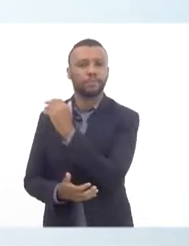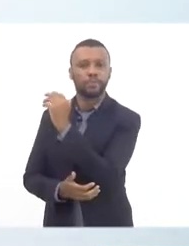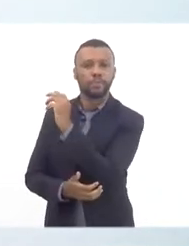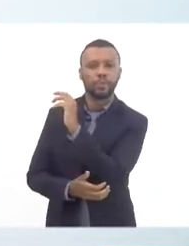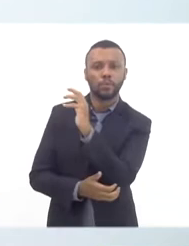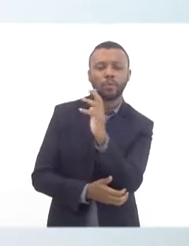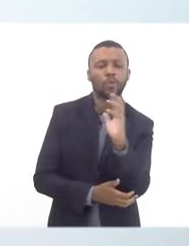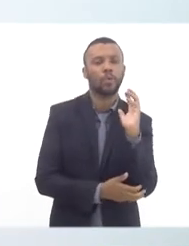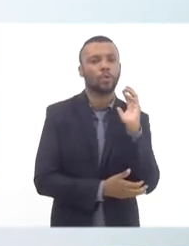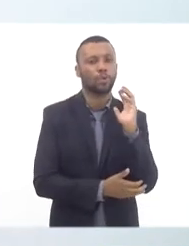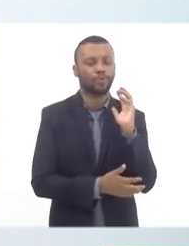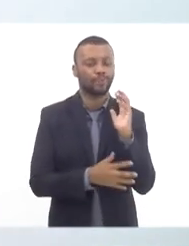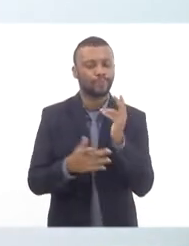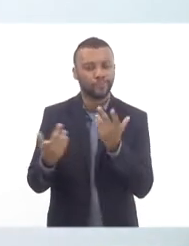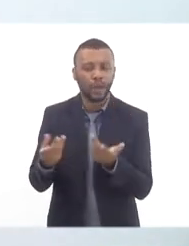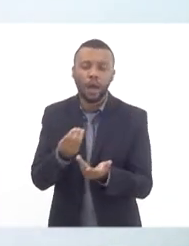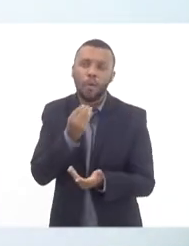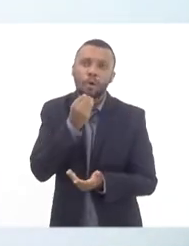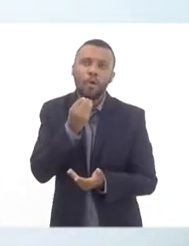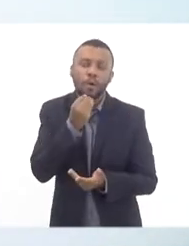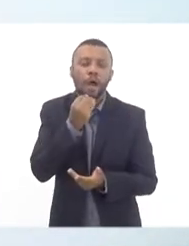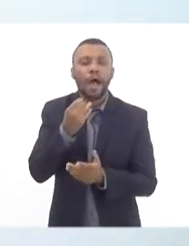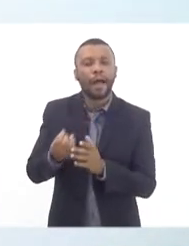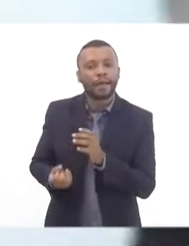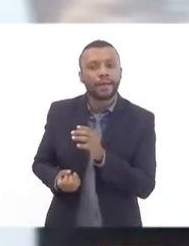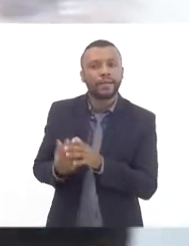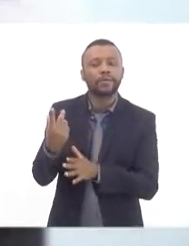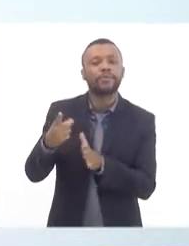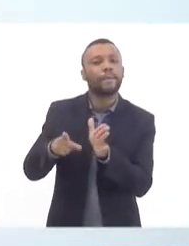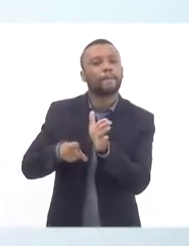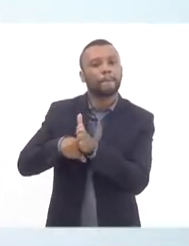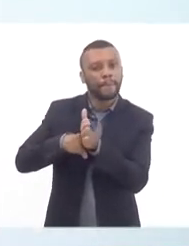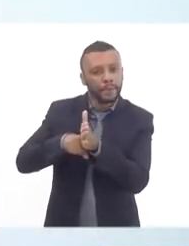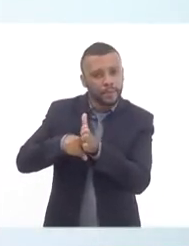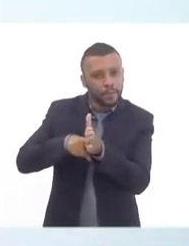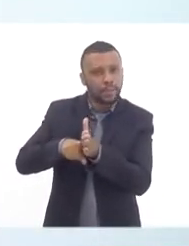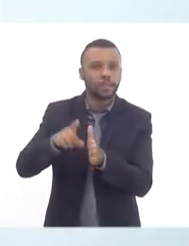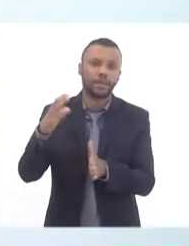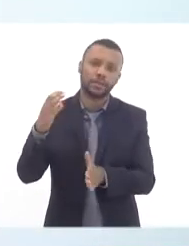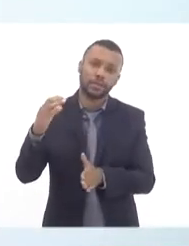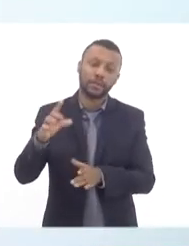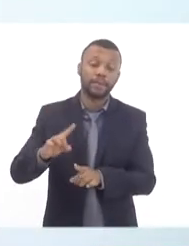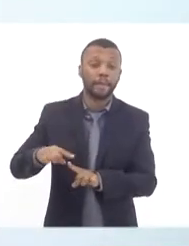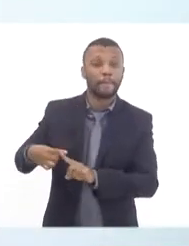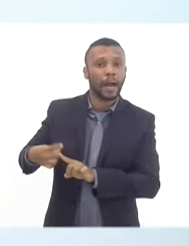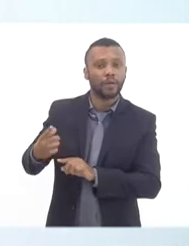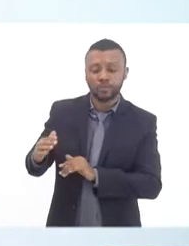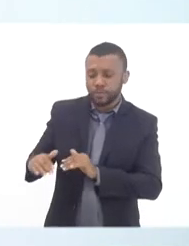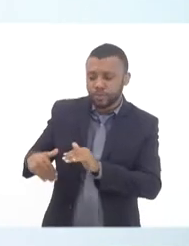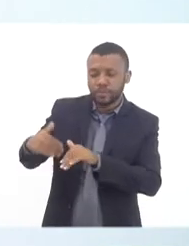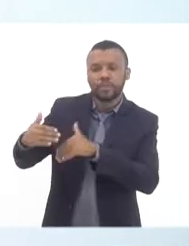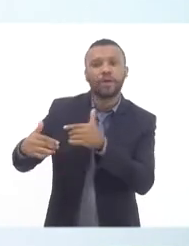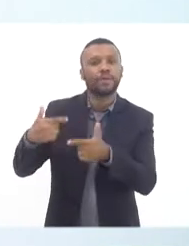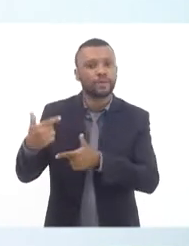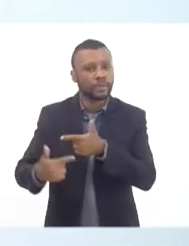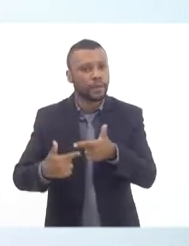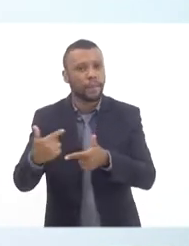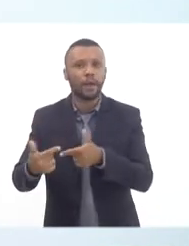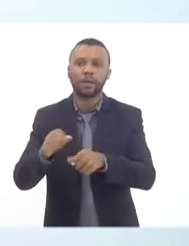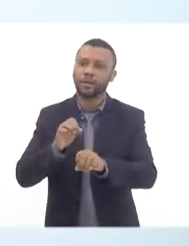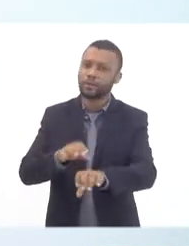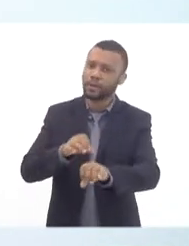cênica, possibilitando a realização de pesquisas científicas e o desenvolvimento de atividades de educação,